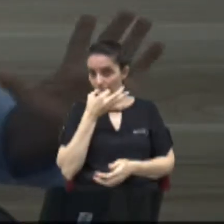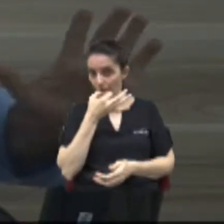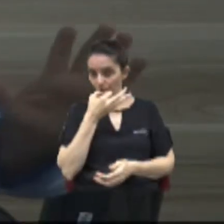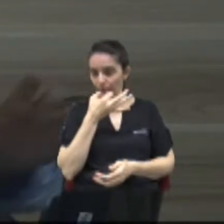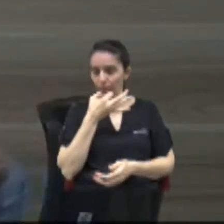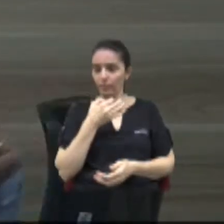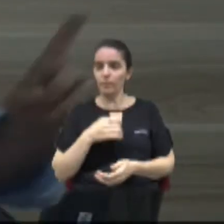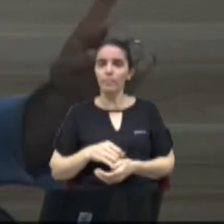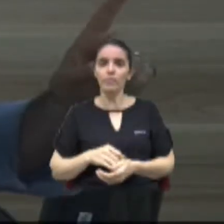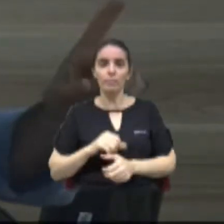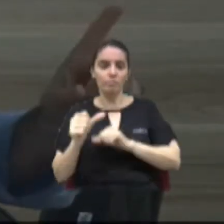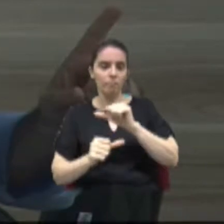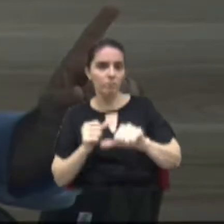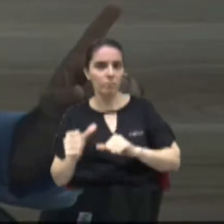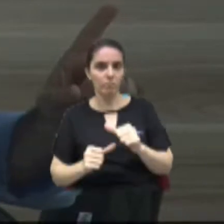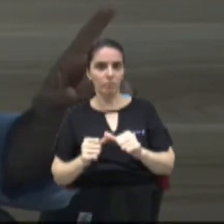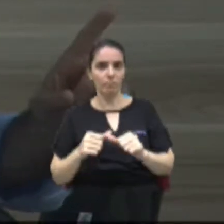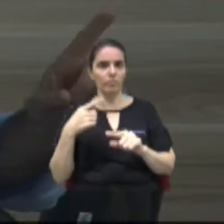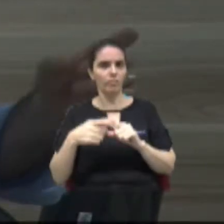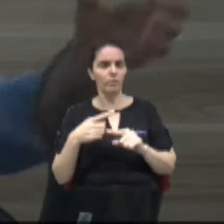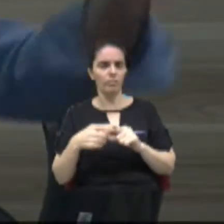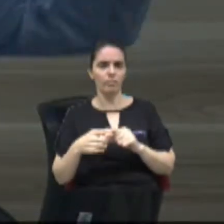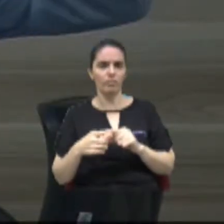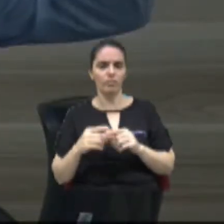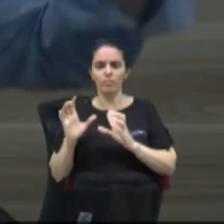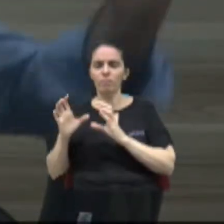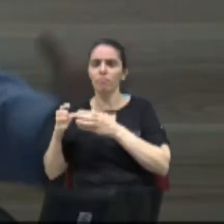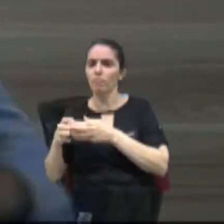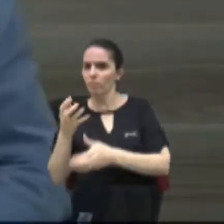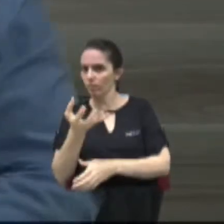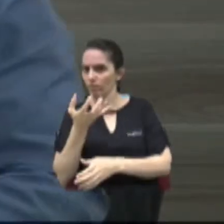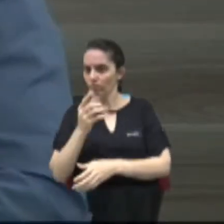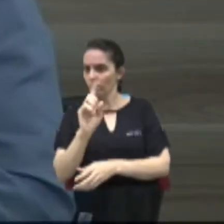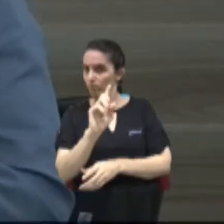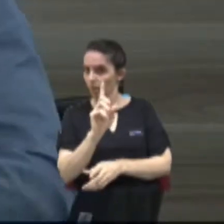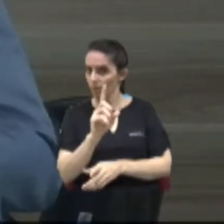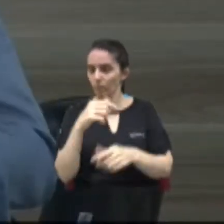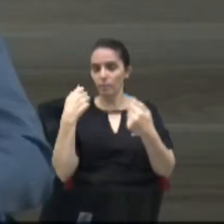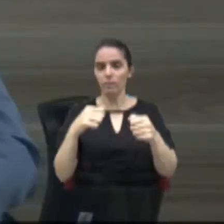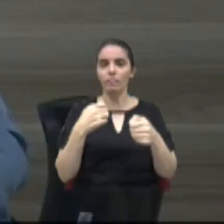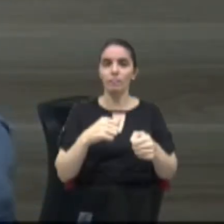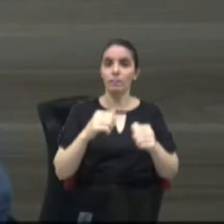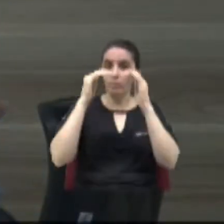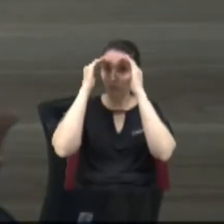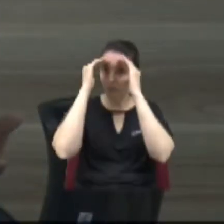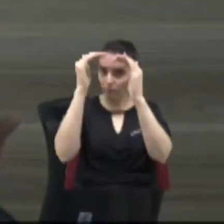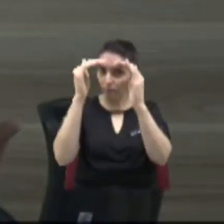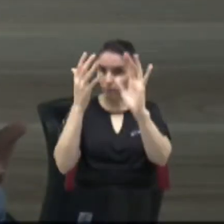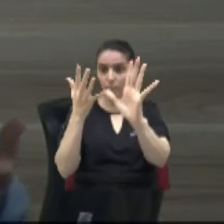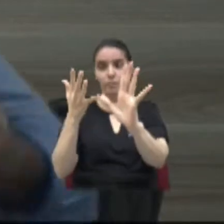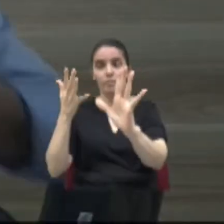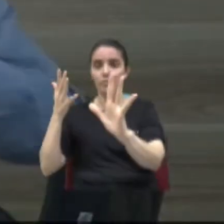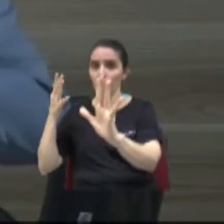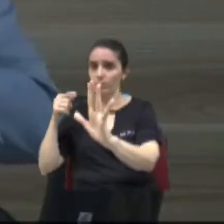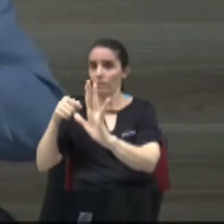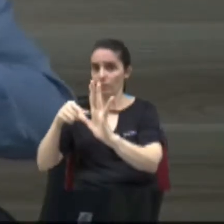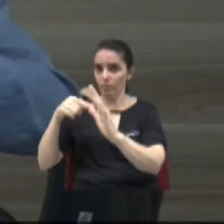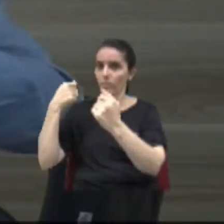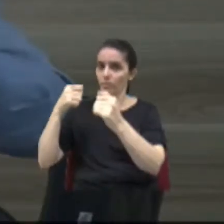foi falado de invasão. Desde o início que eu tive em contato com essas pessoas, com o